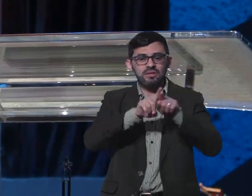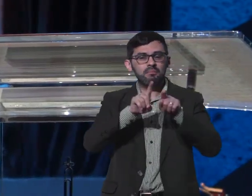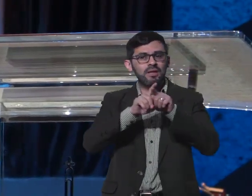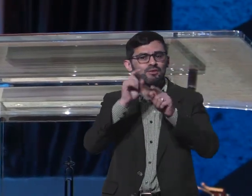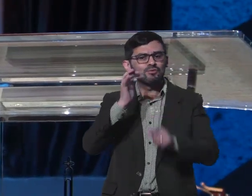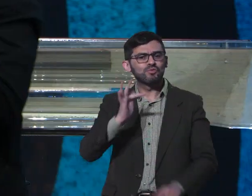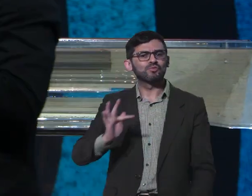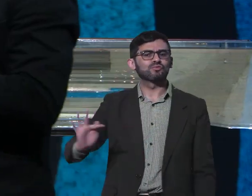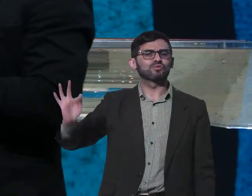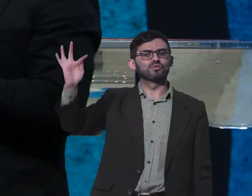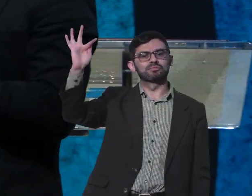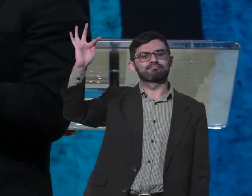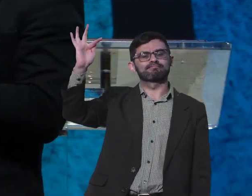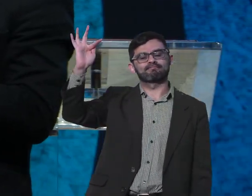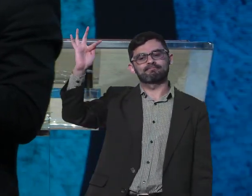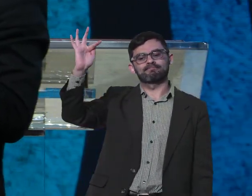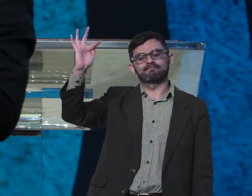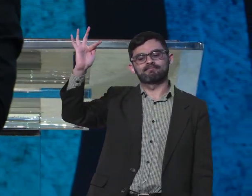no futuro?